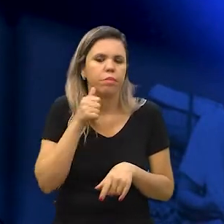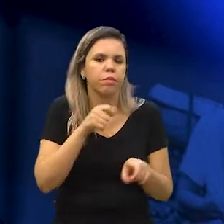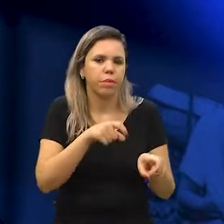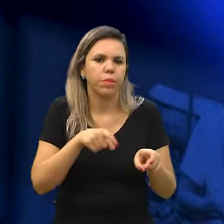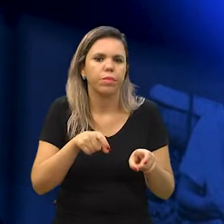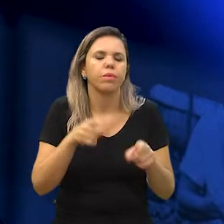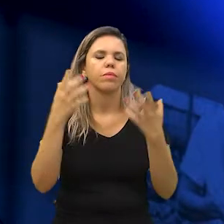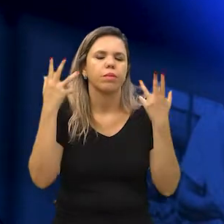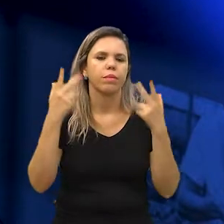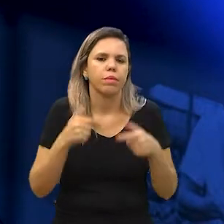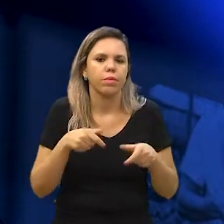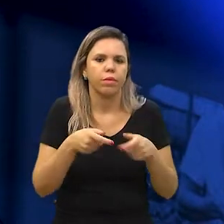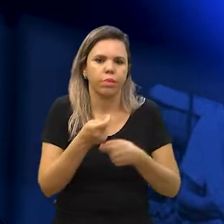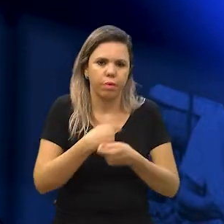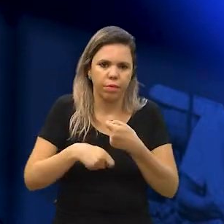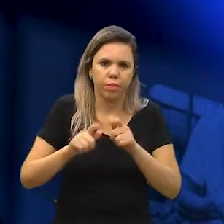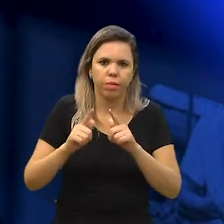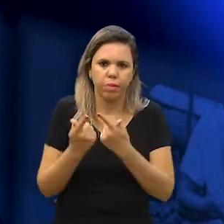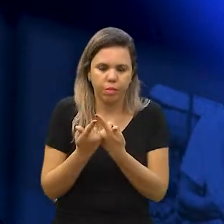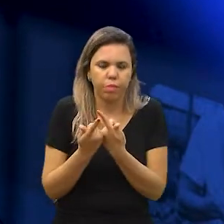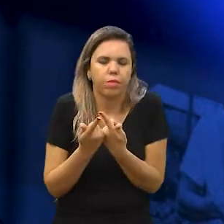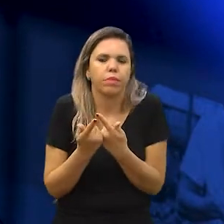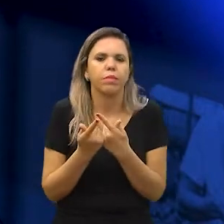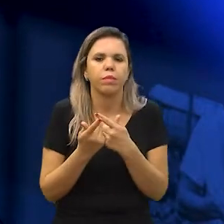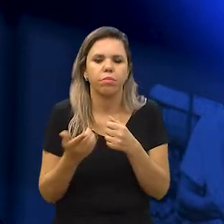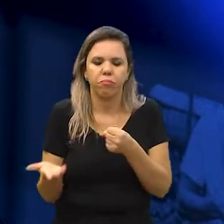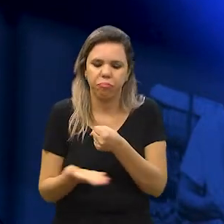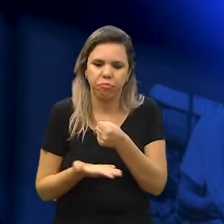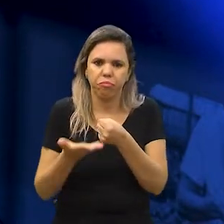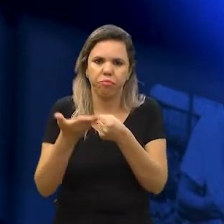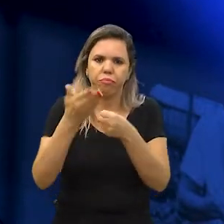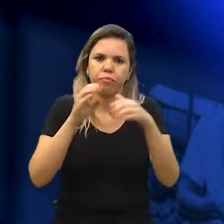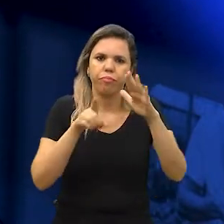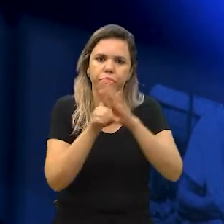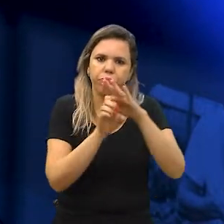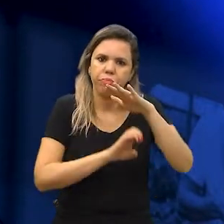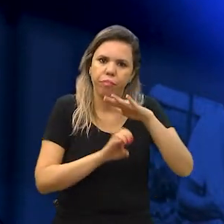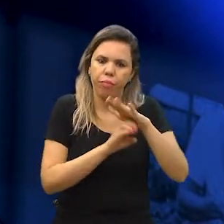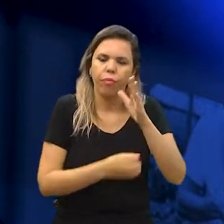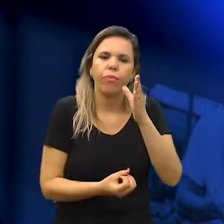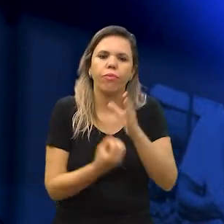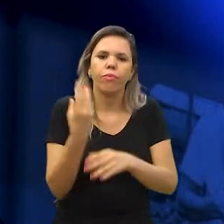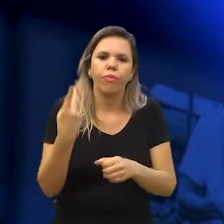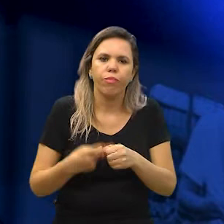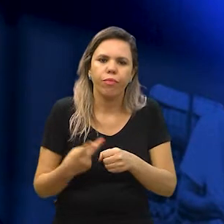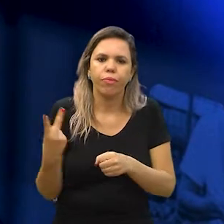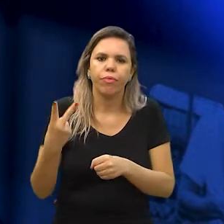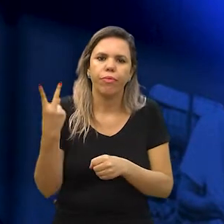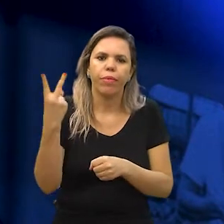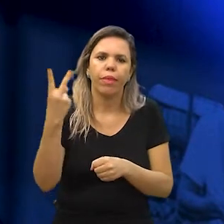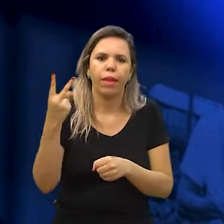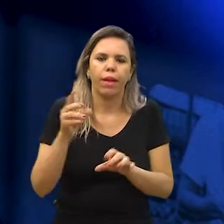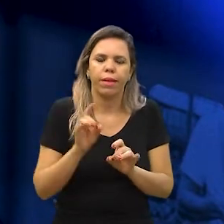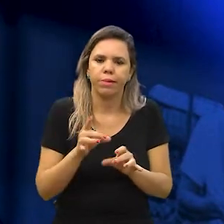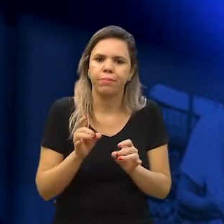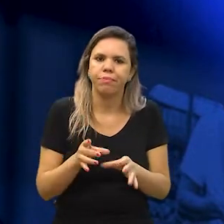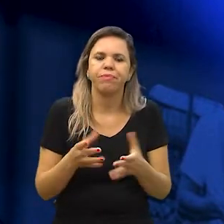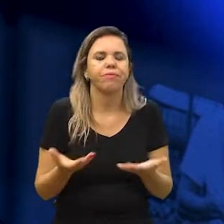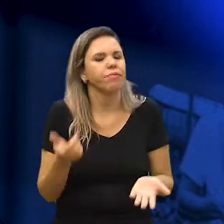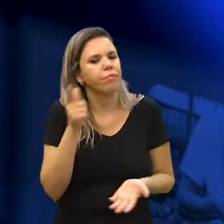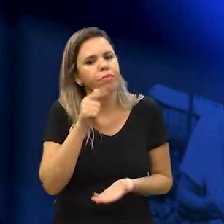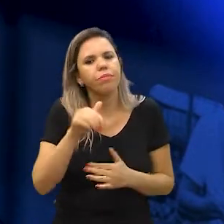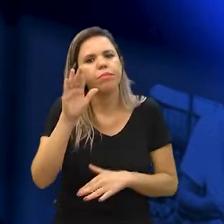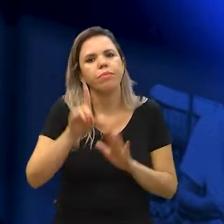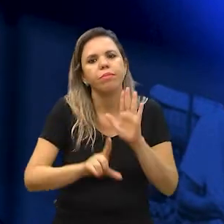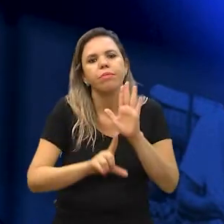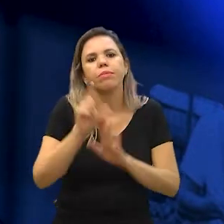a mulher gestora agrícola, né, de pequena, média propriedade, ela cria um produto para gerar valor naquilo que ela está produzindo, para ela ganhar